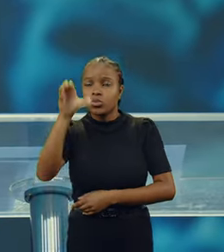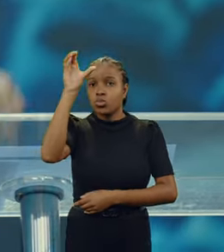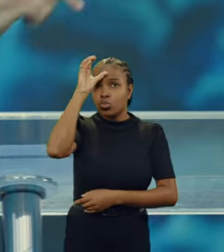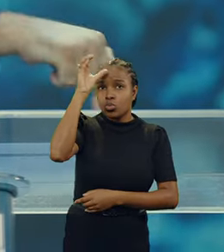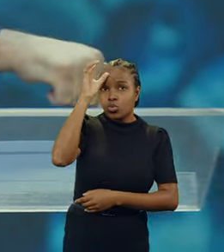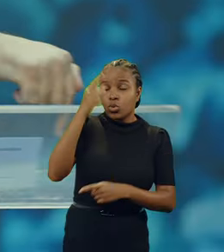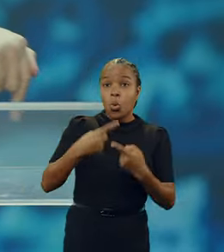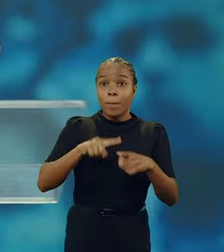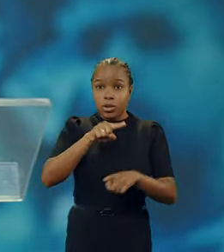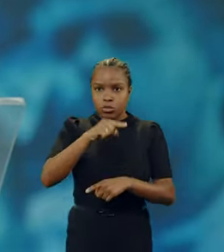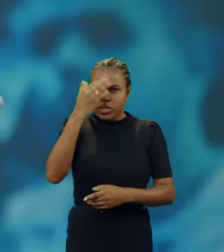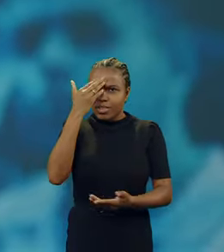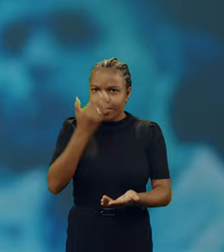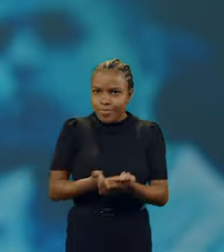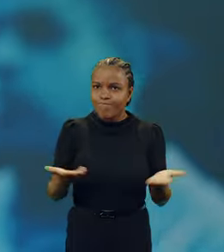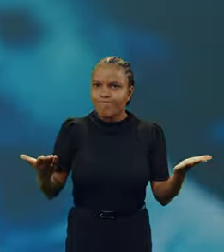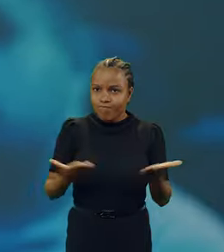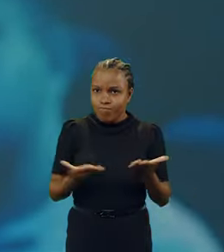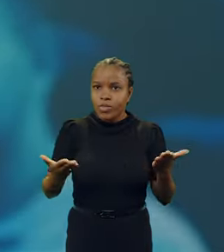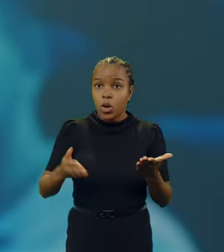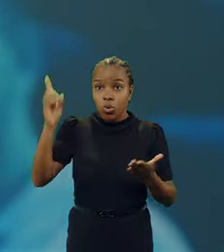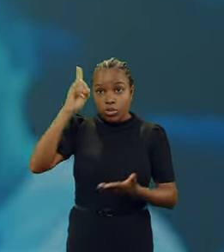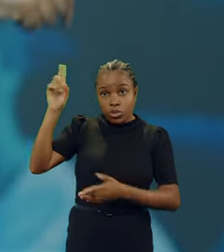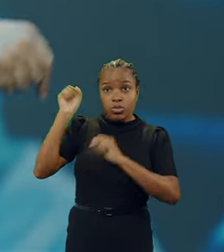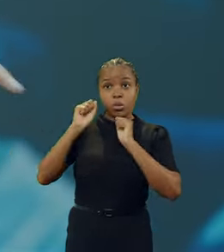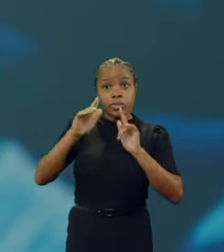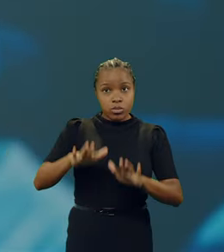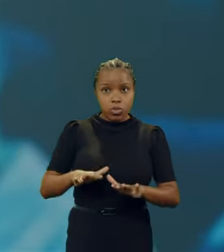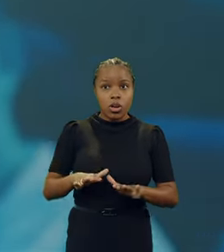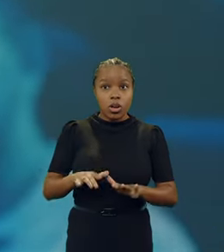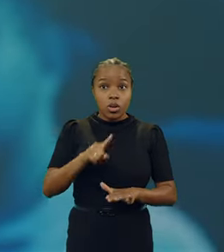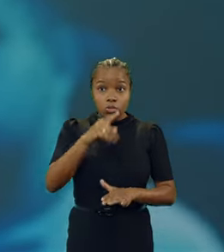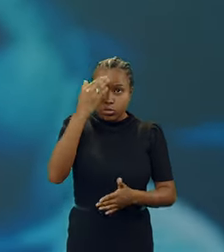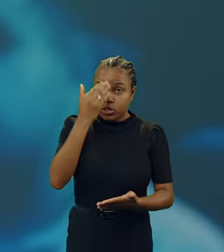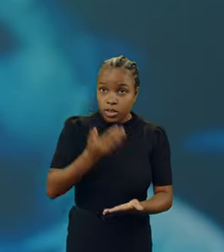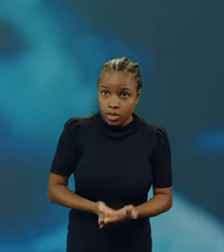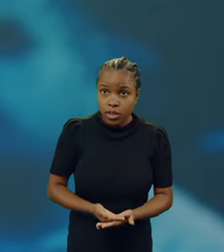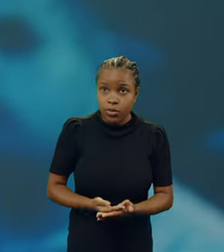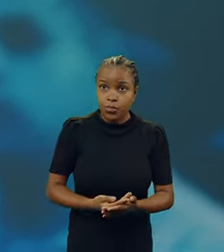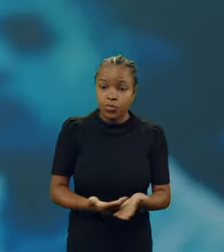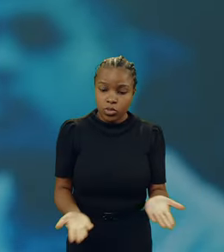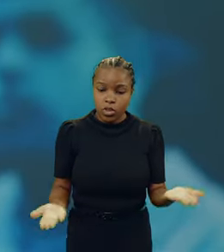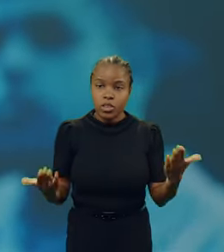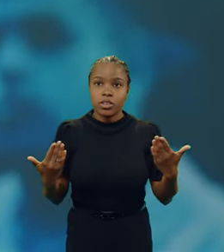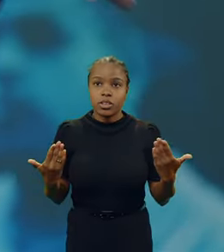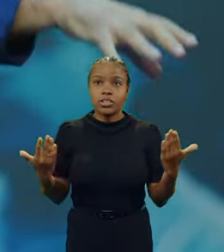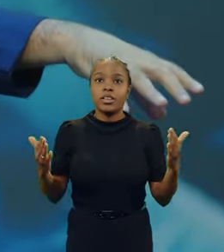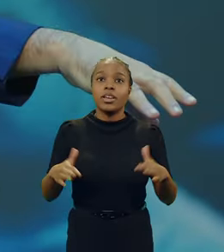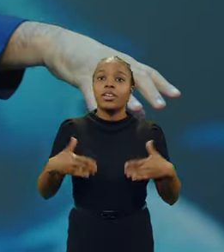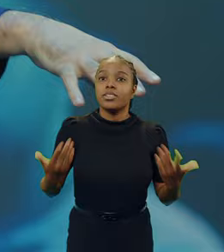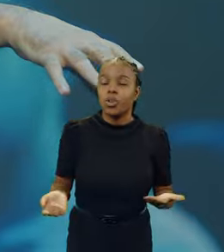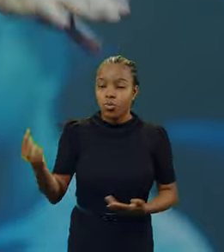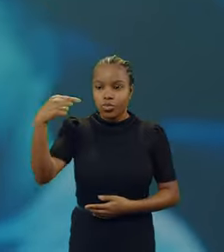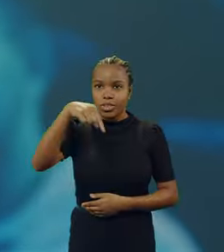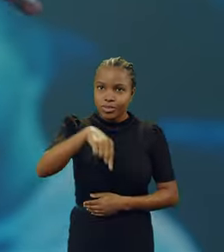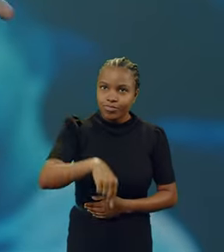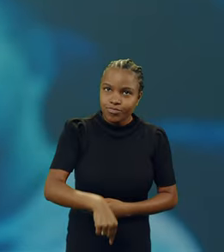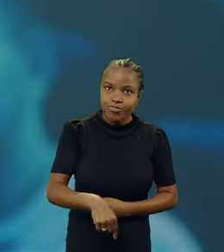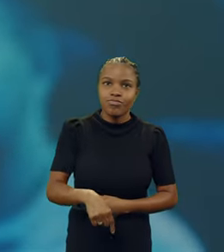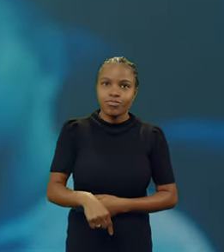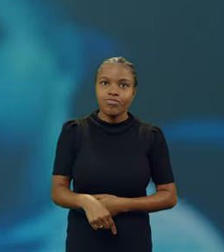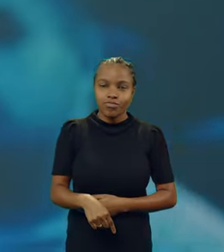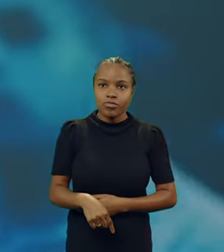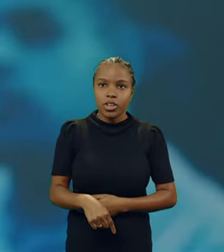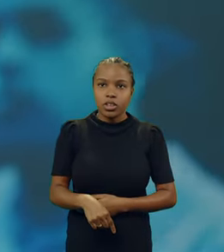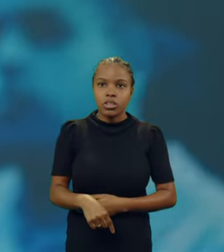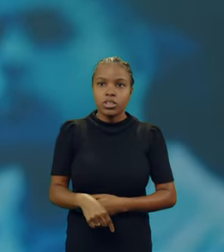agora Deus vai dar a resposta? Eu te convido para sair daí. Você tem menos de um minuto. Pastor, eu quero receber esta oração. É só,